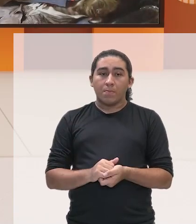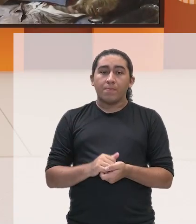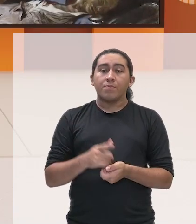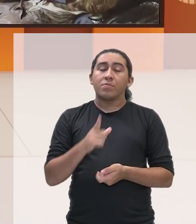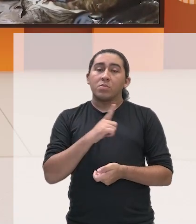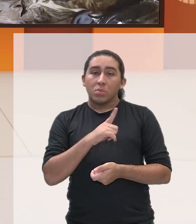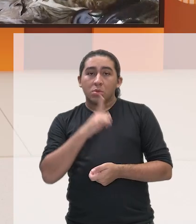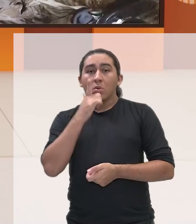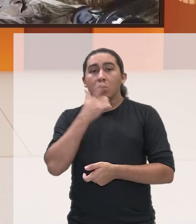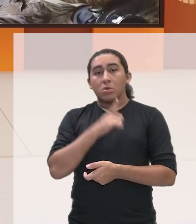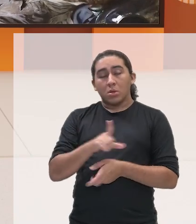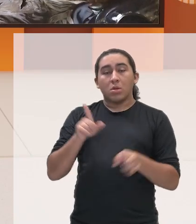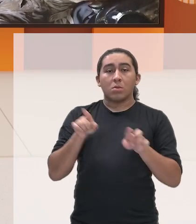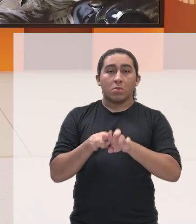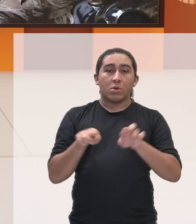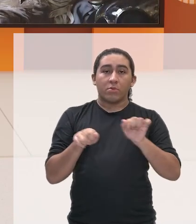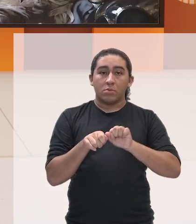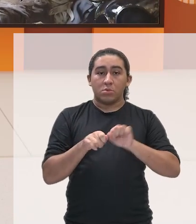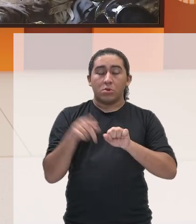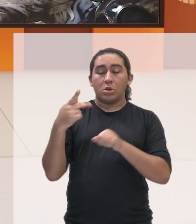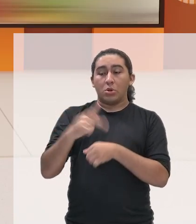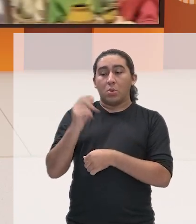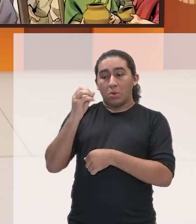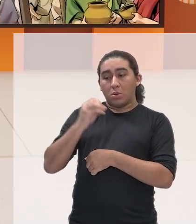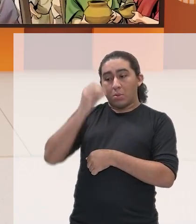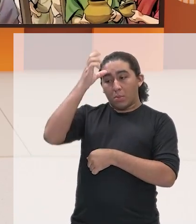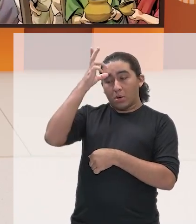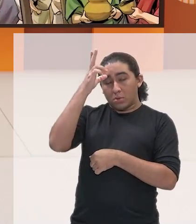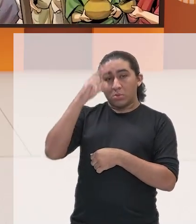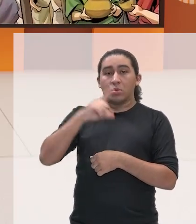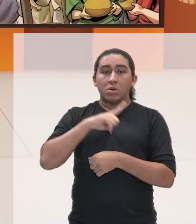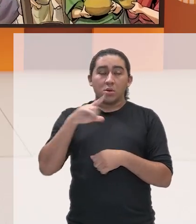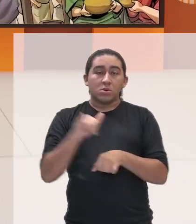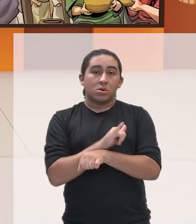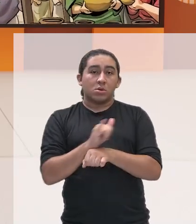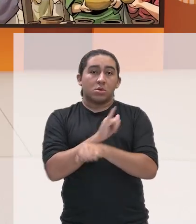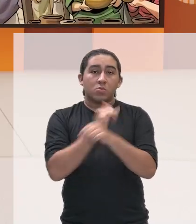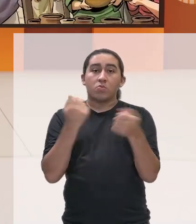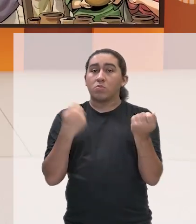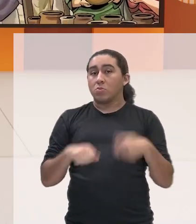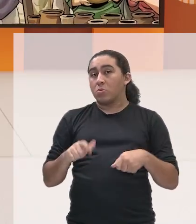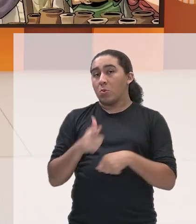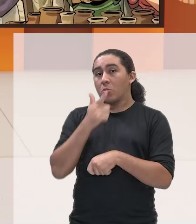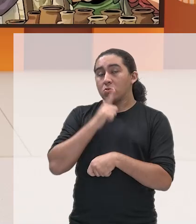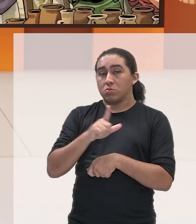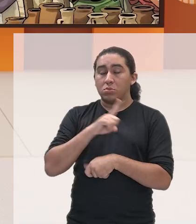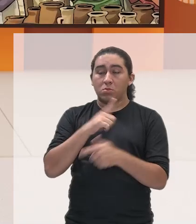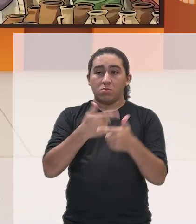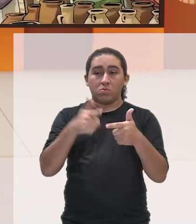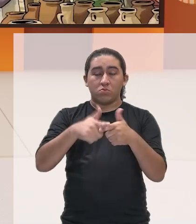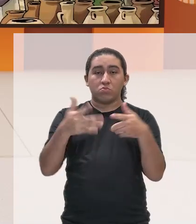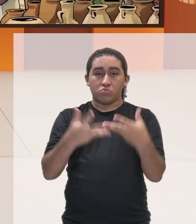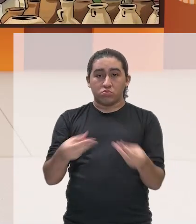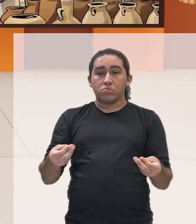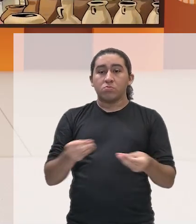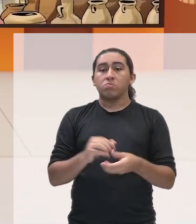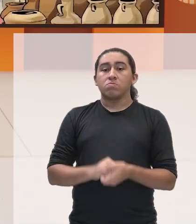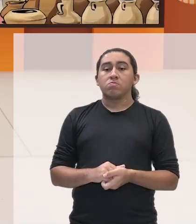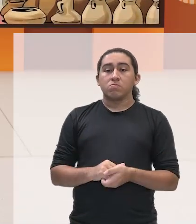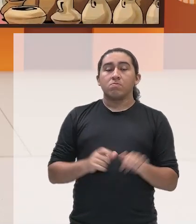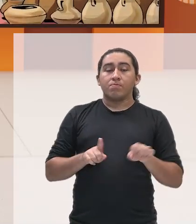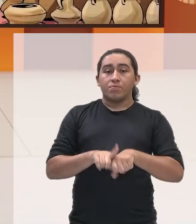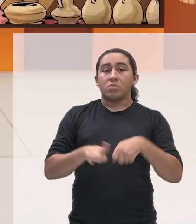conquistar e fazer, a partir do conhecimento, maneiras de conseguir resolver esses problemas. Na